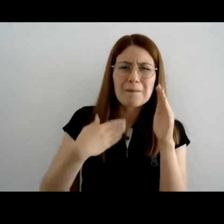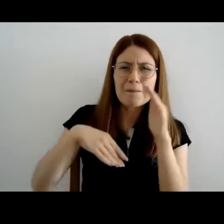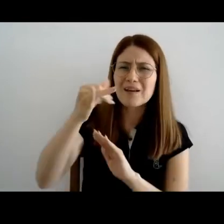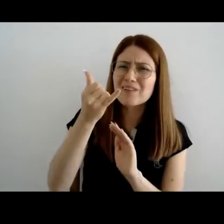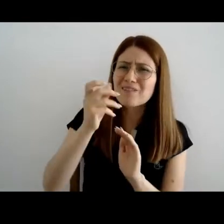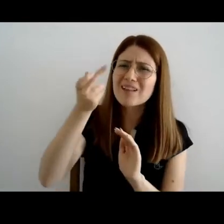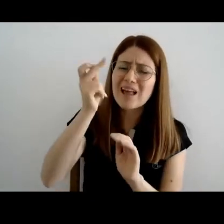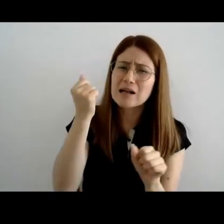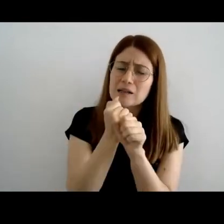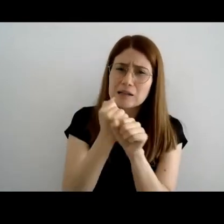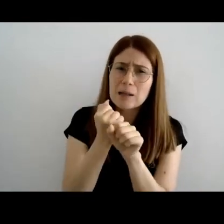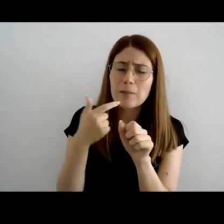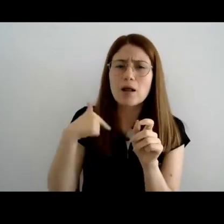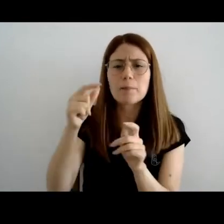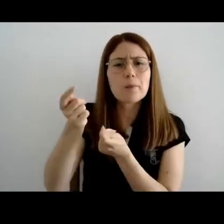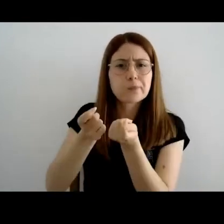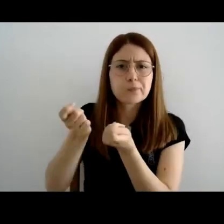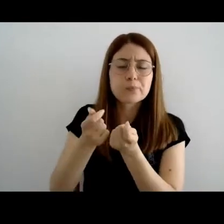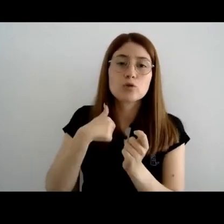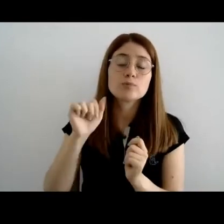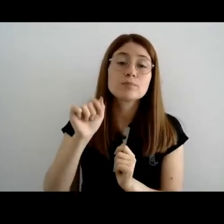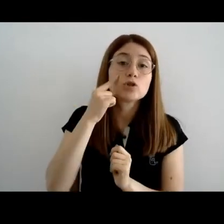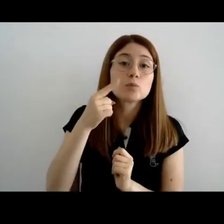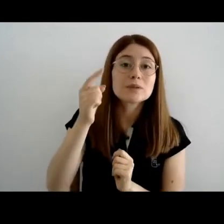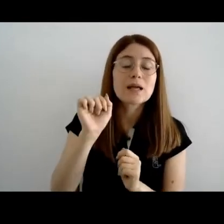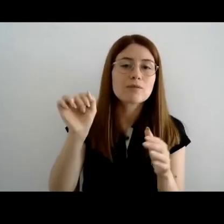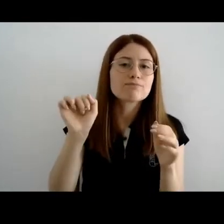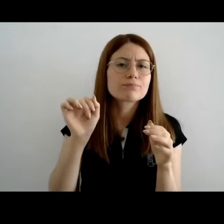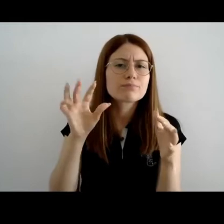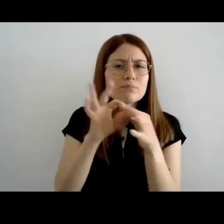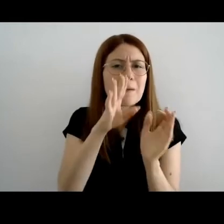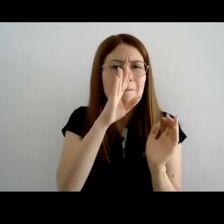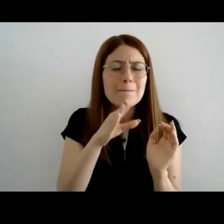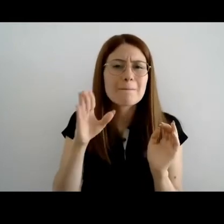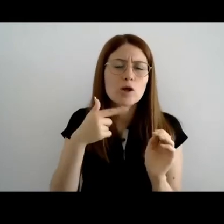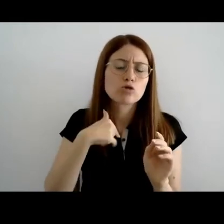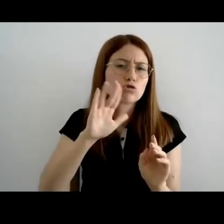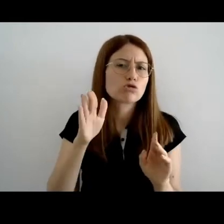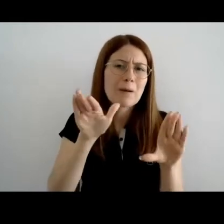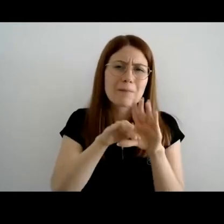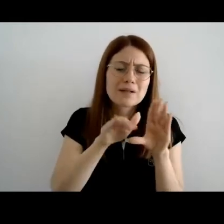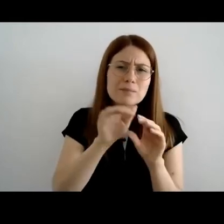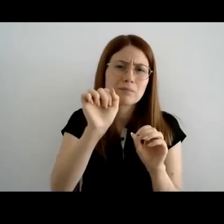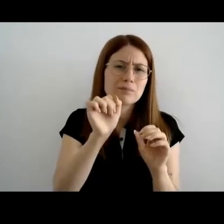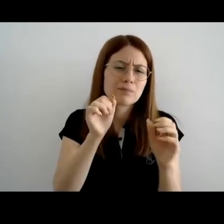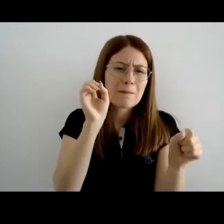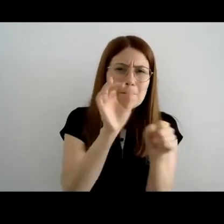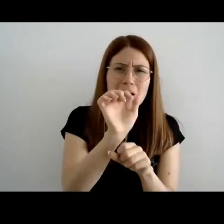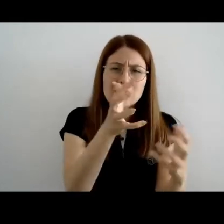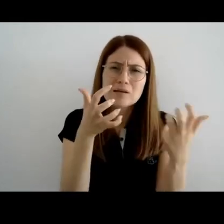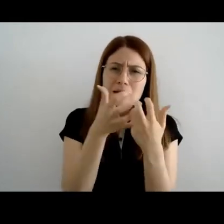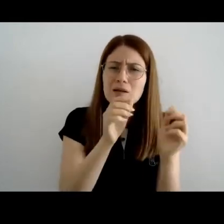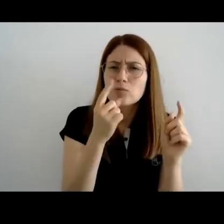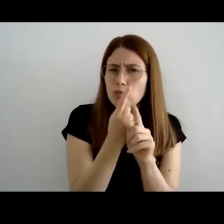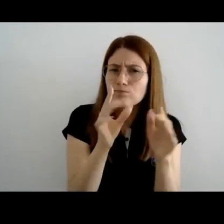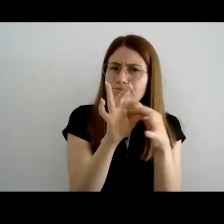experiência operacional e de comando. Sou especializado em operações especiais, o que me permitiu participar em inúmeras missões de vanguarda na esfera das operações militares,